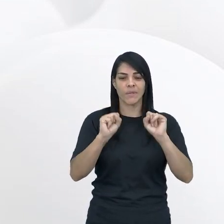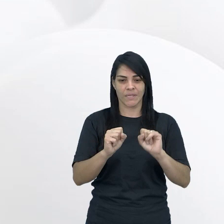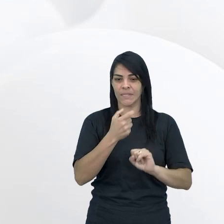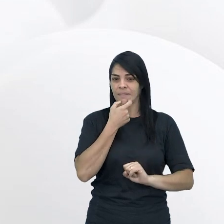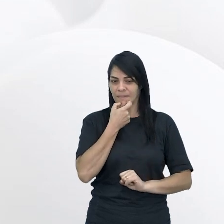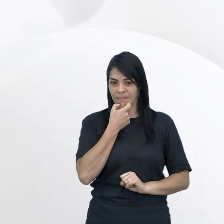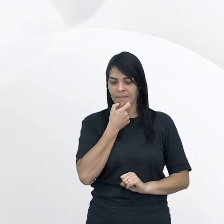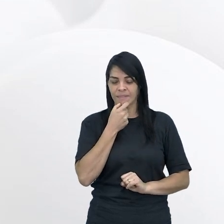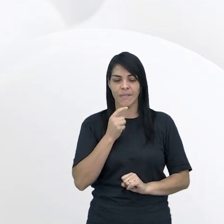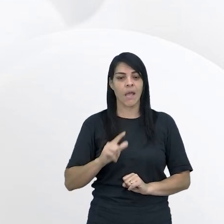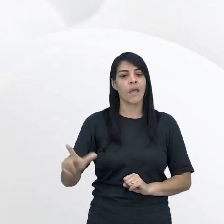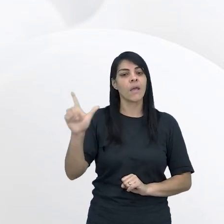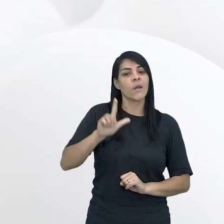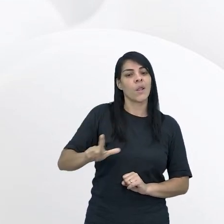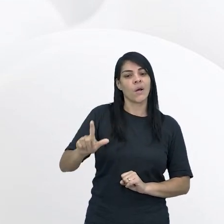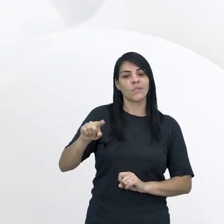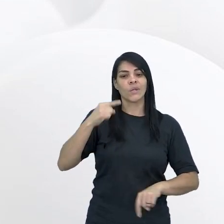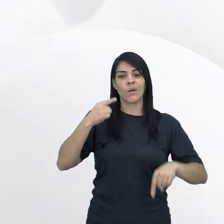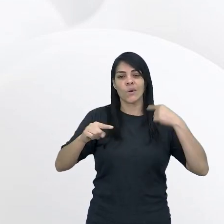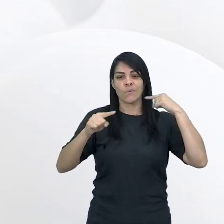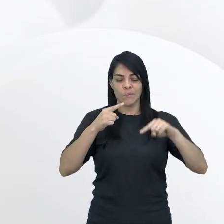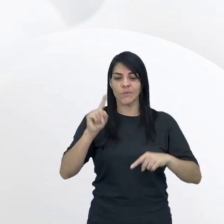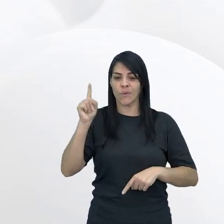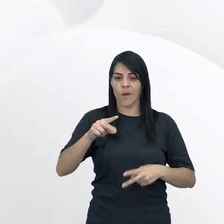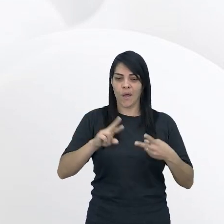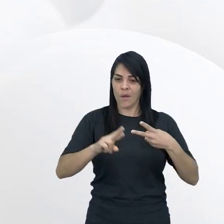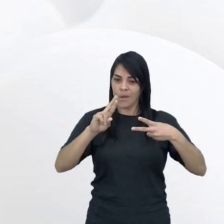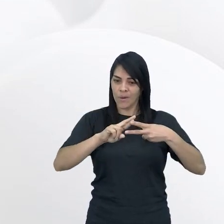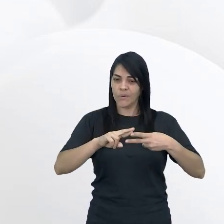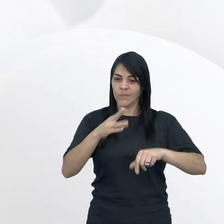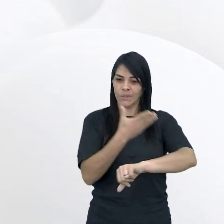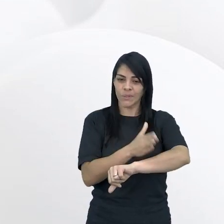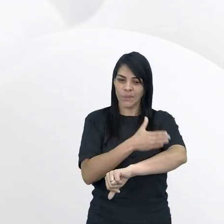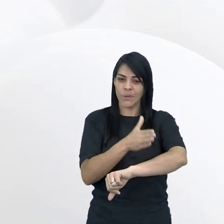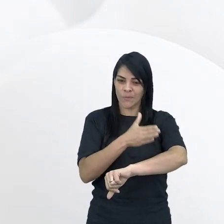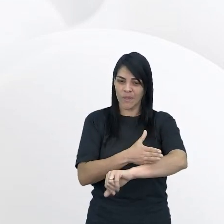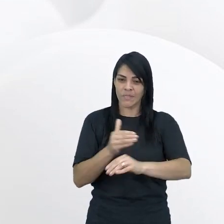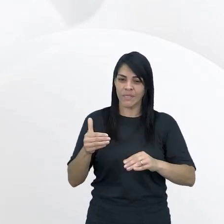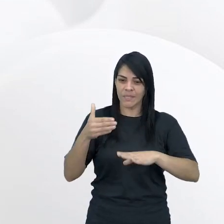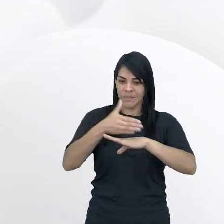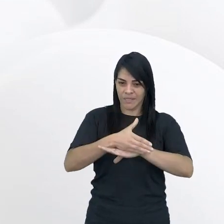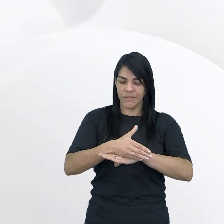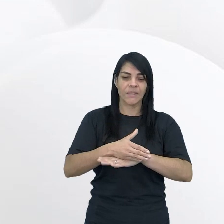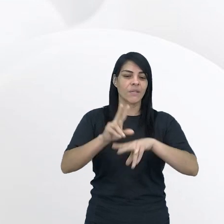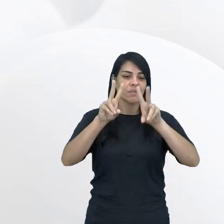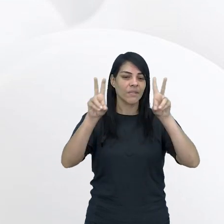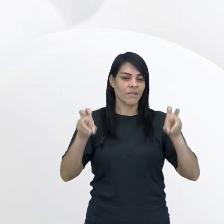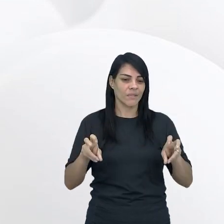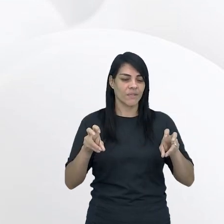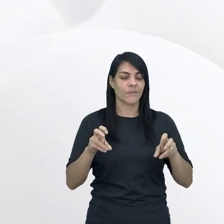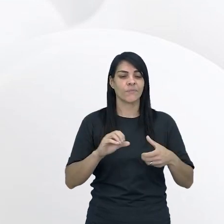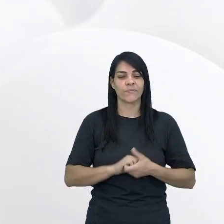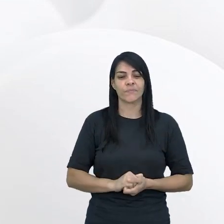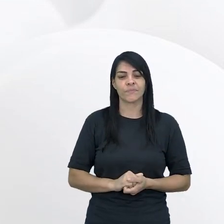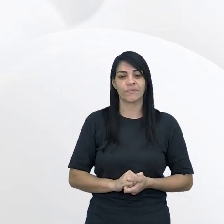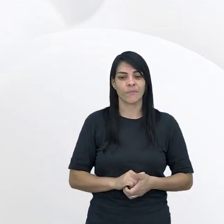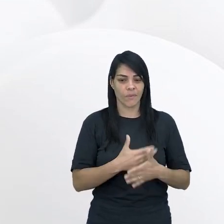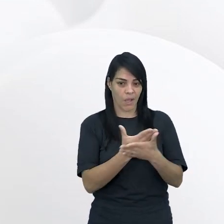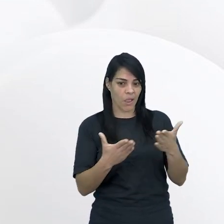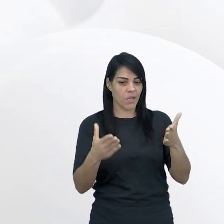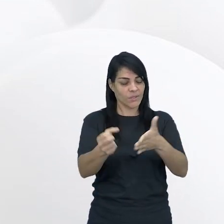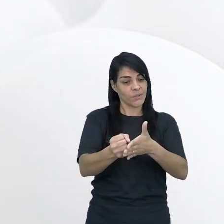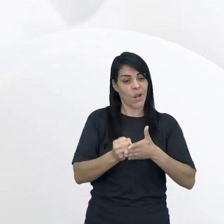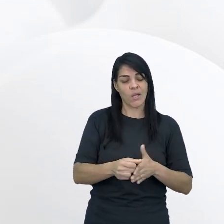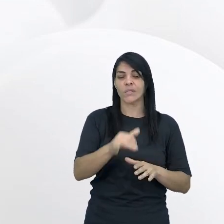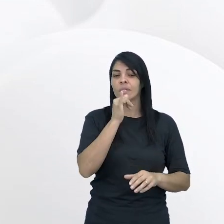E lógico, gente, que música é um recurso muito prático para introdução temática. Aqui a gente trouxe de